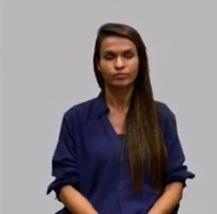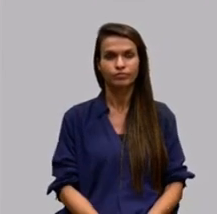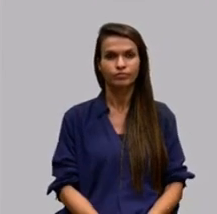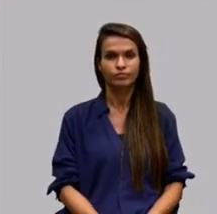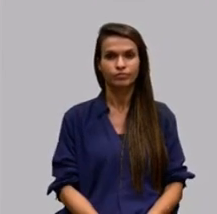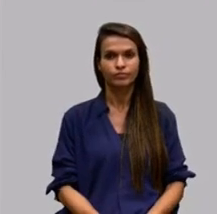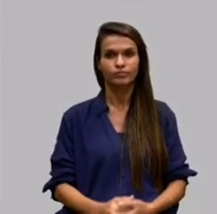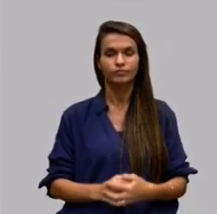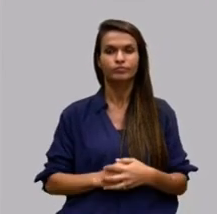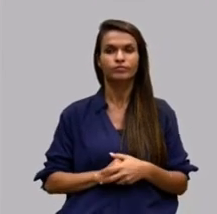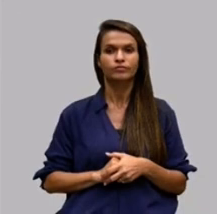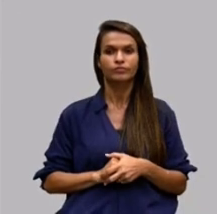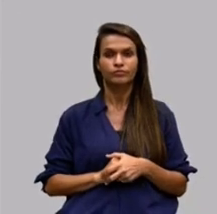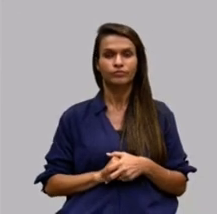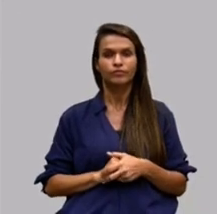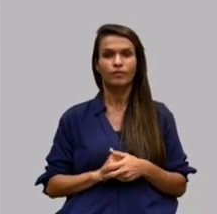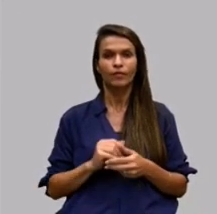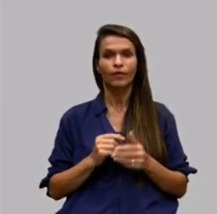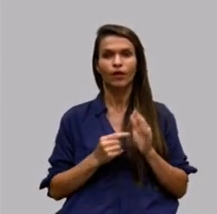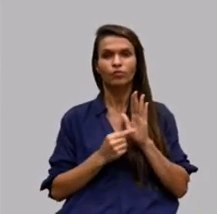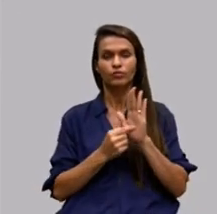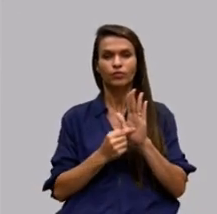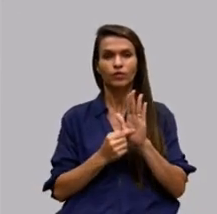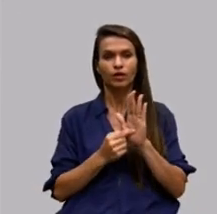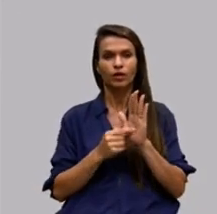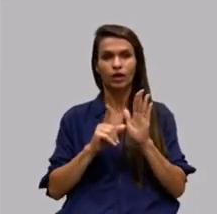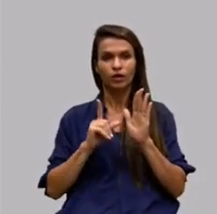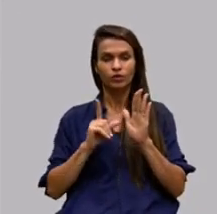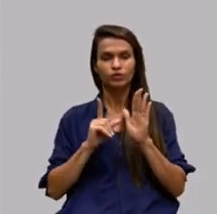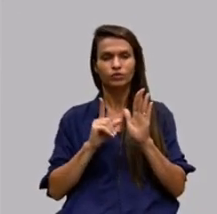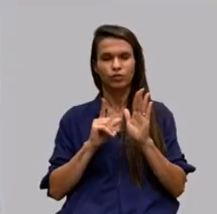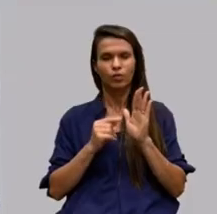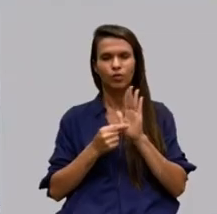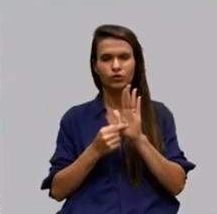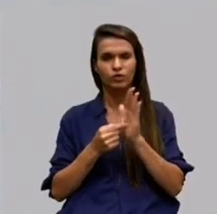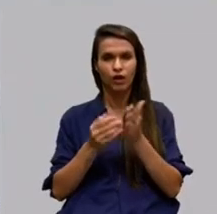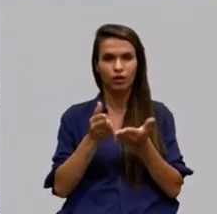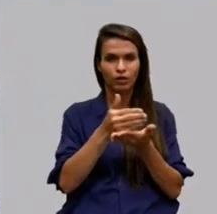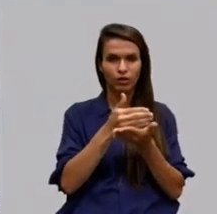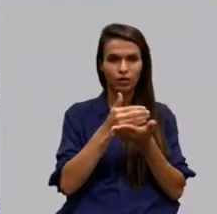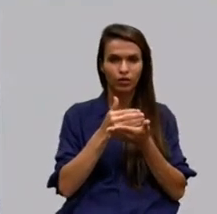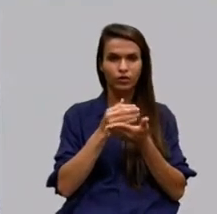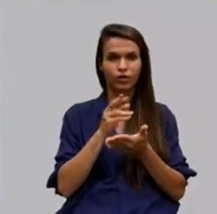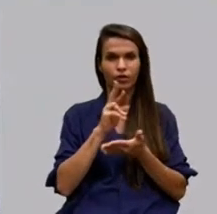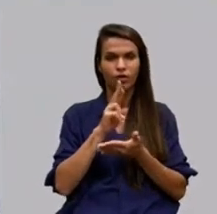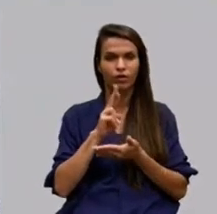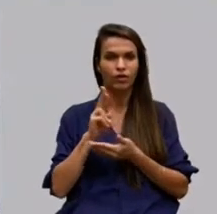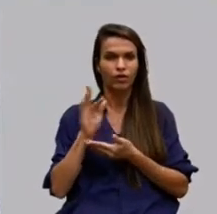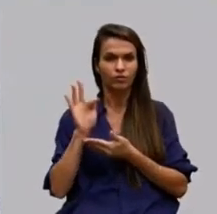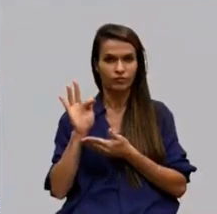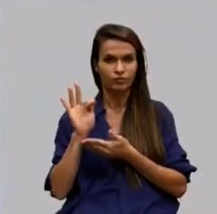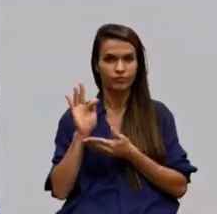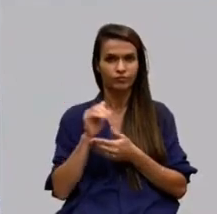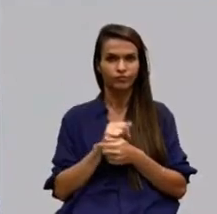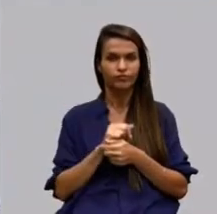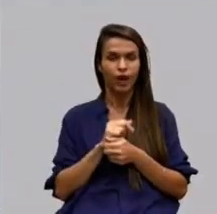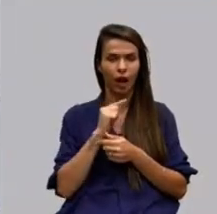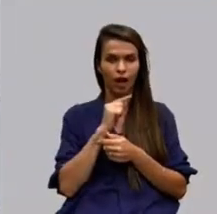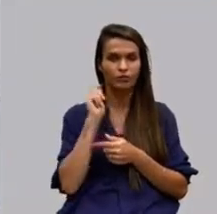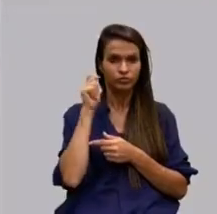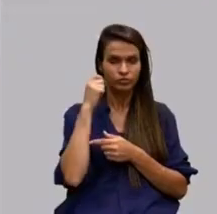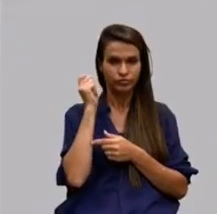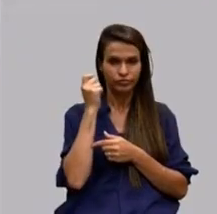Aqui um destaque antes de eu entrar nos dados finais sobre o regime de recuperação fiscal do Rio Grande do Sul.